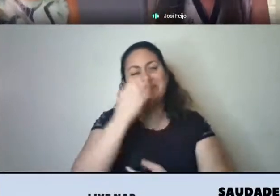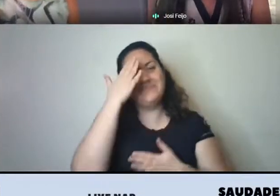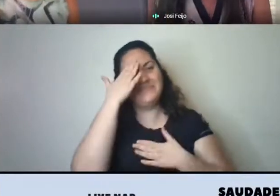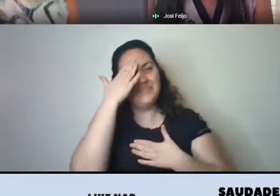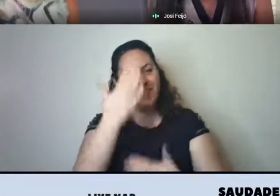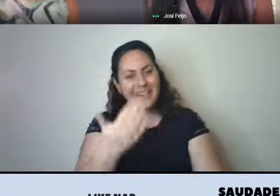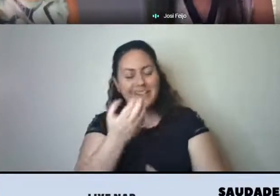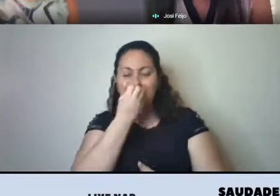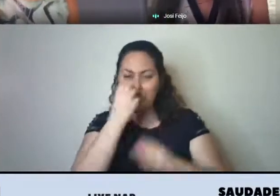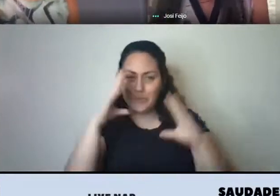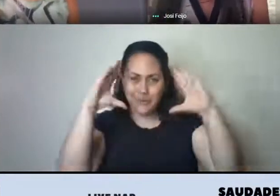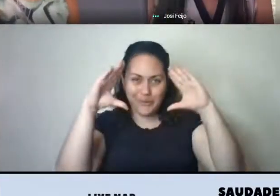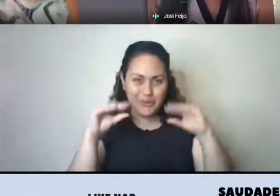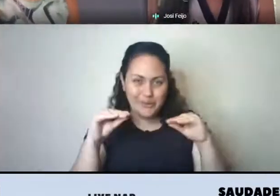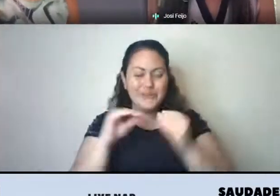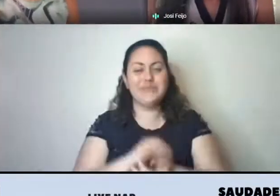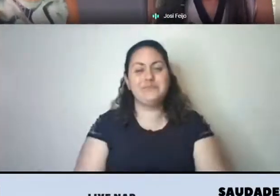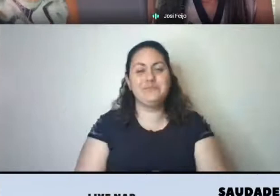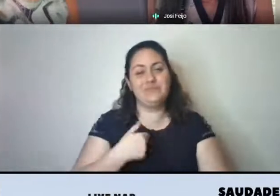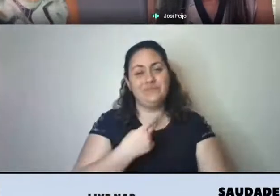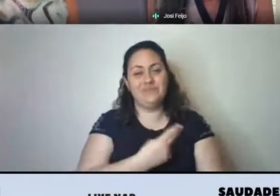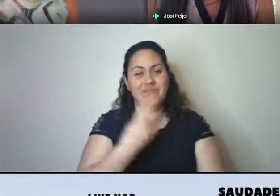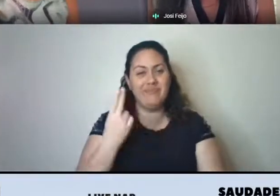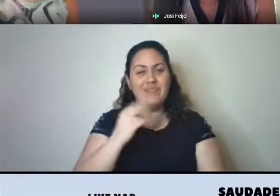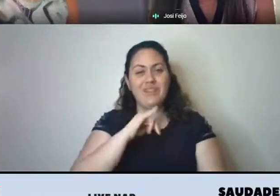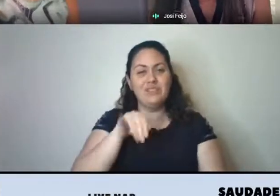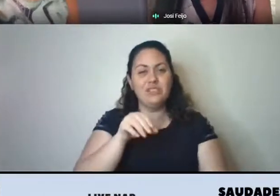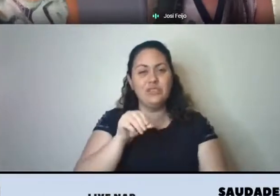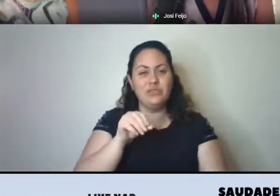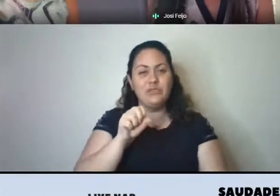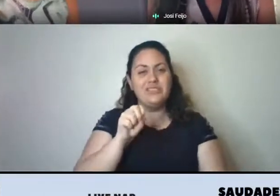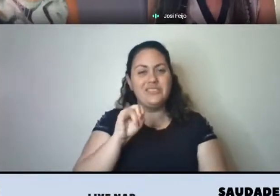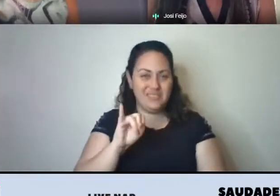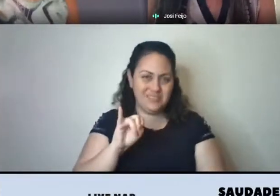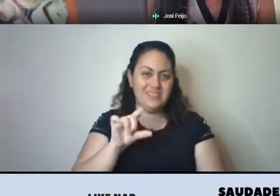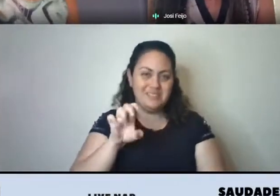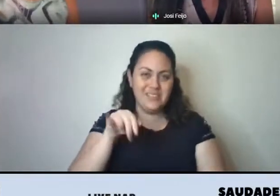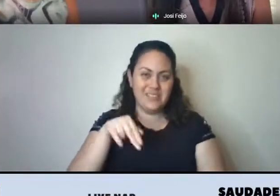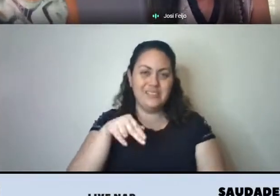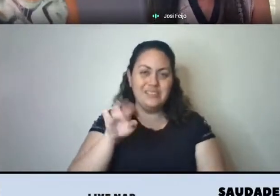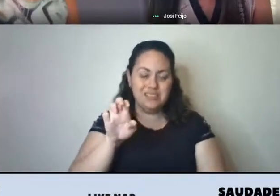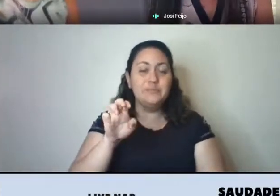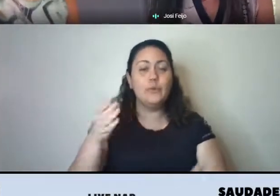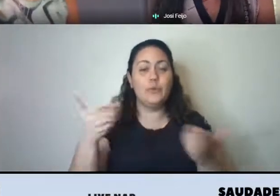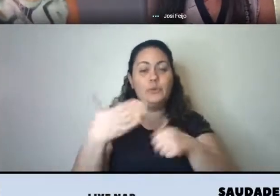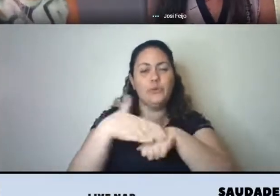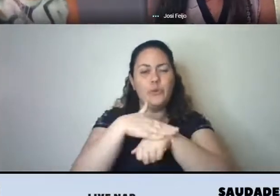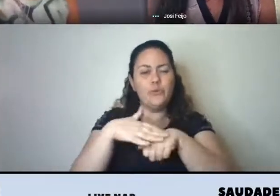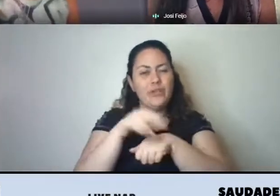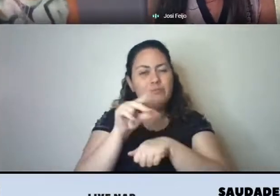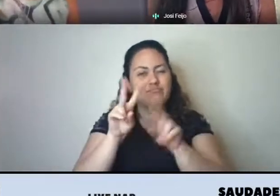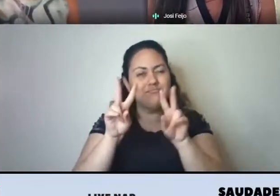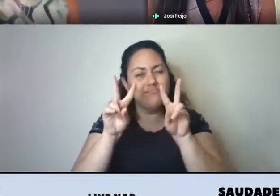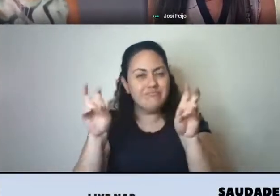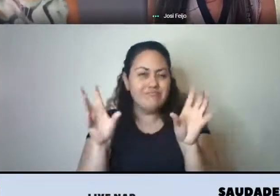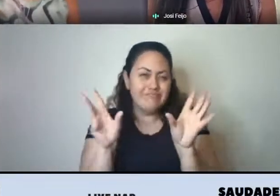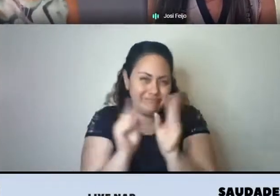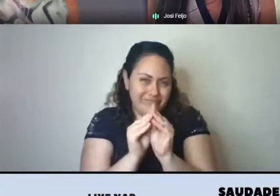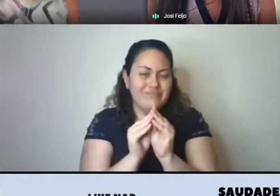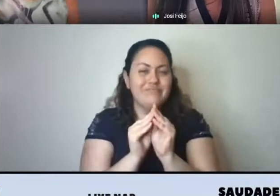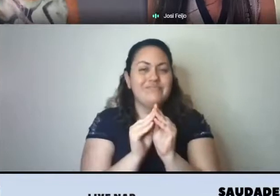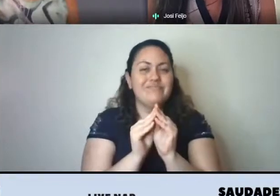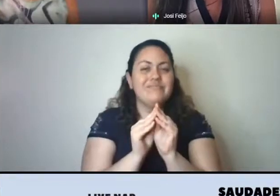Obrigada, boa noite. Eu sou a Josilene, então a gente vai estar conversando um pouquinho essa noite, né, sobre